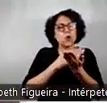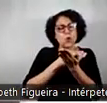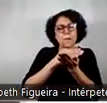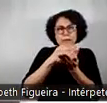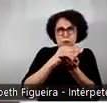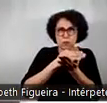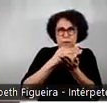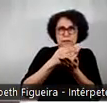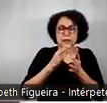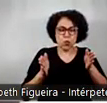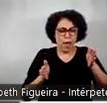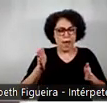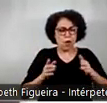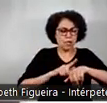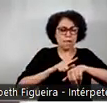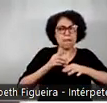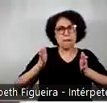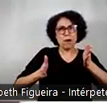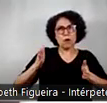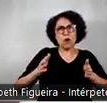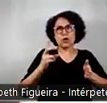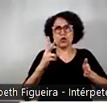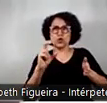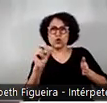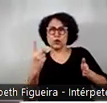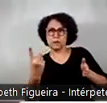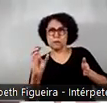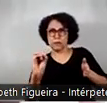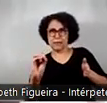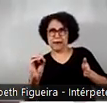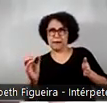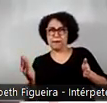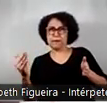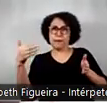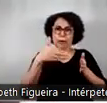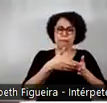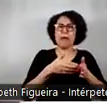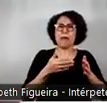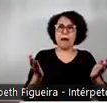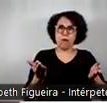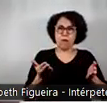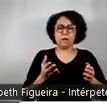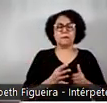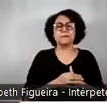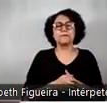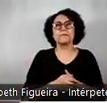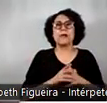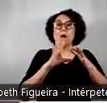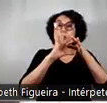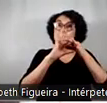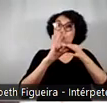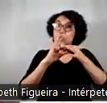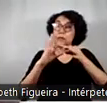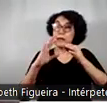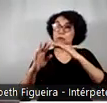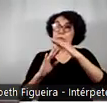2010, né? Então, pensando nessa migração contemporânea para o Brasil, né? Pensando nesse contexto de migração, o Brasil,